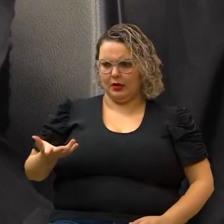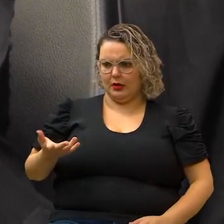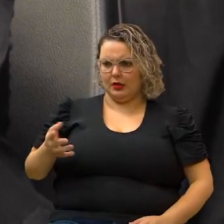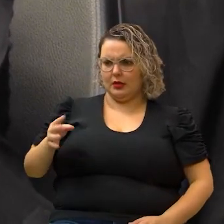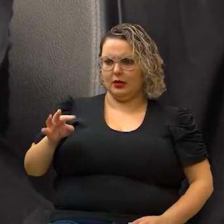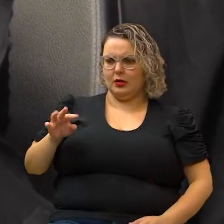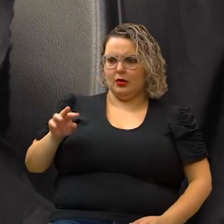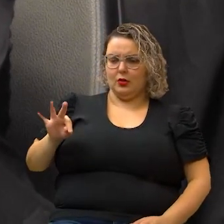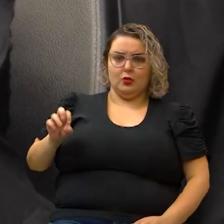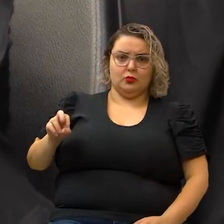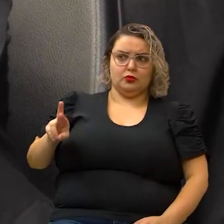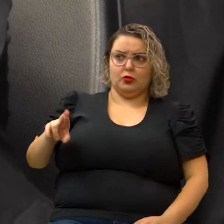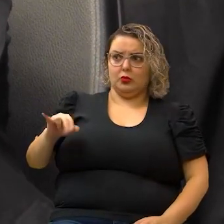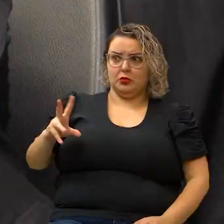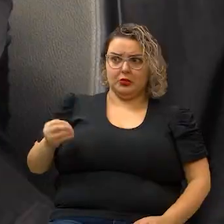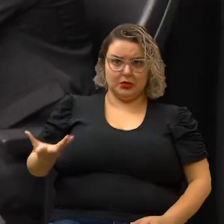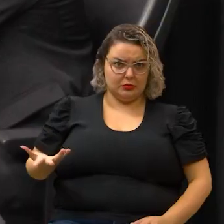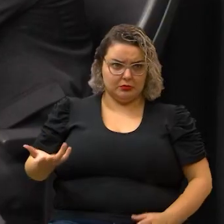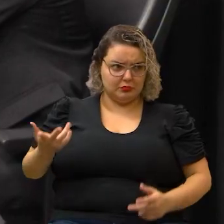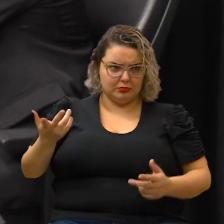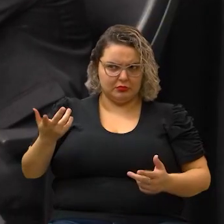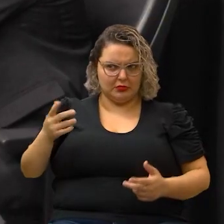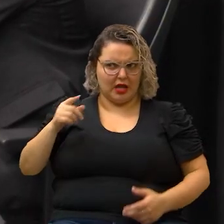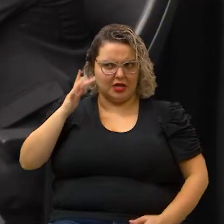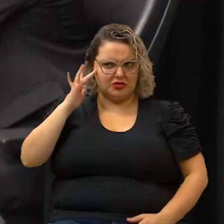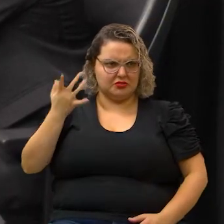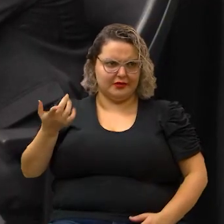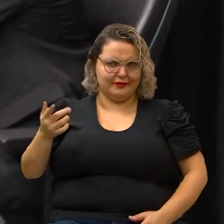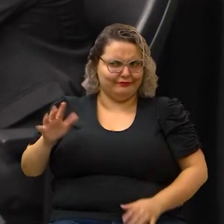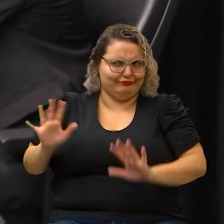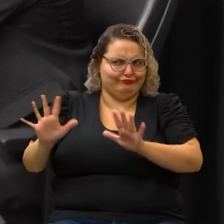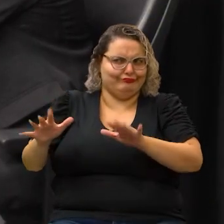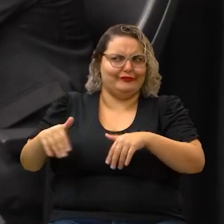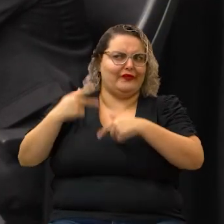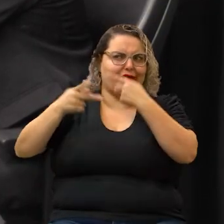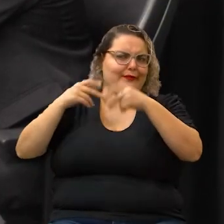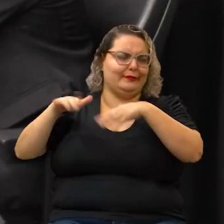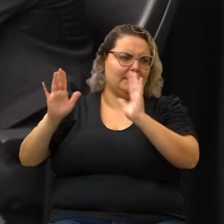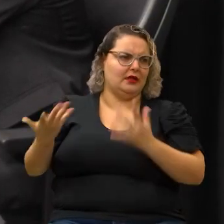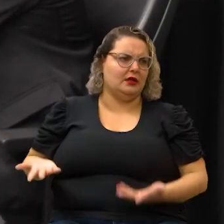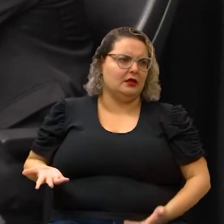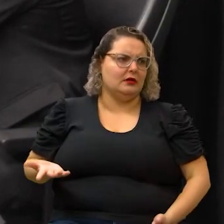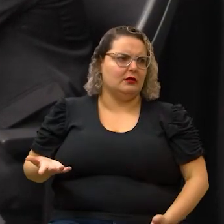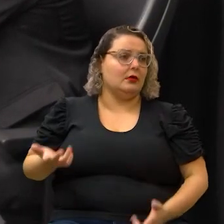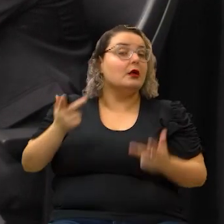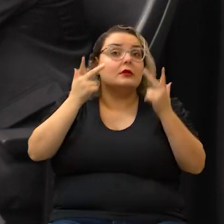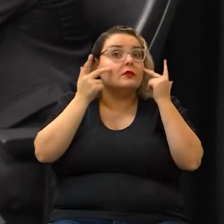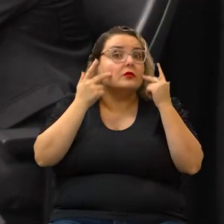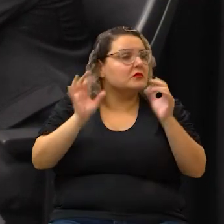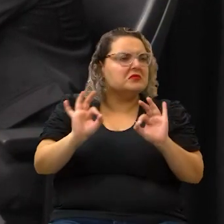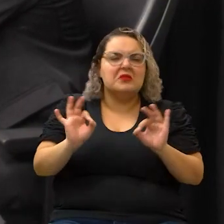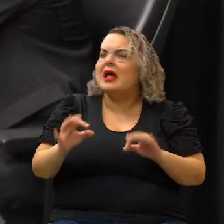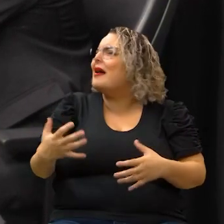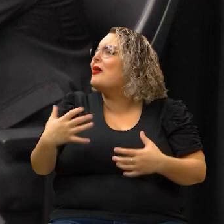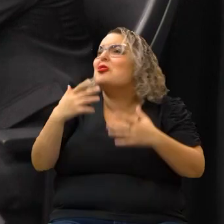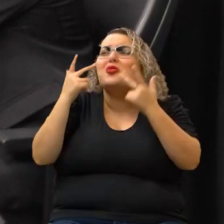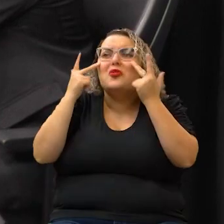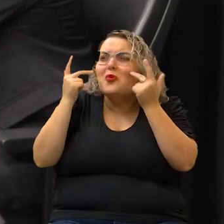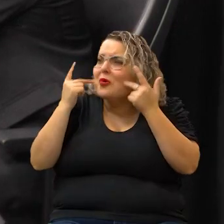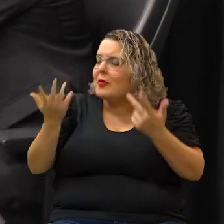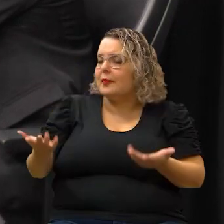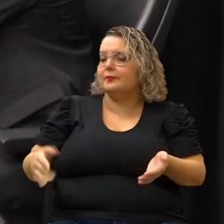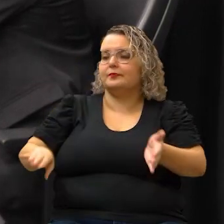que o Tourinho tá exagerando, porque eu tava normal. Não tava com falta de ar de nada. Nada, só dor na cabeça. Sentia dor na cabeça, não tinha falta de ar, não tinha